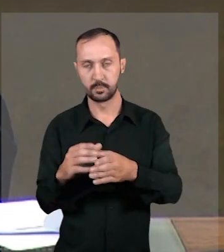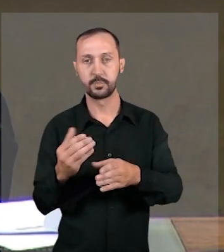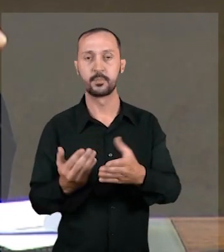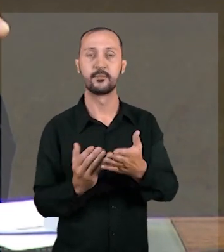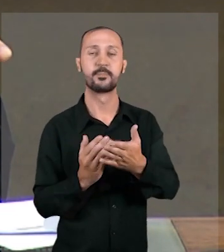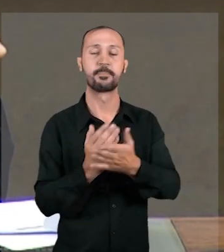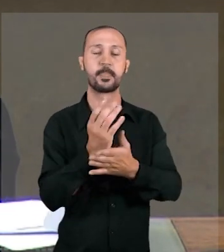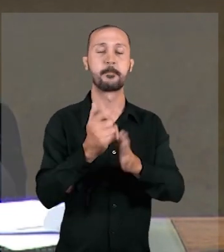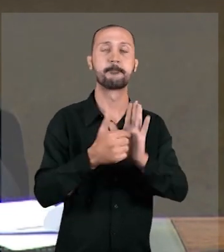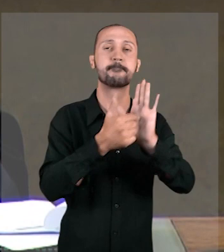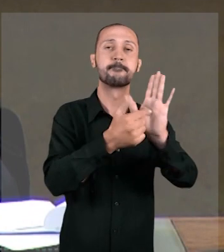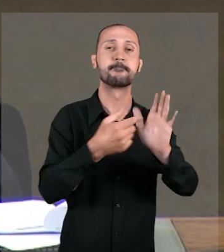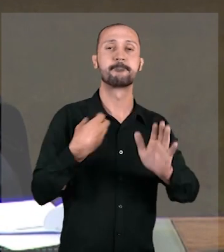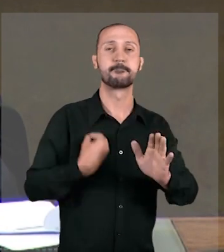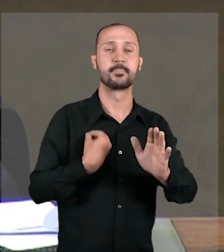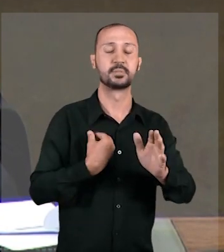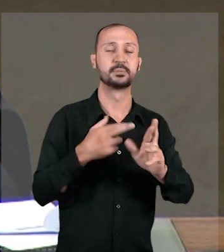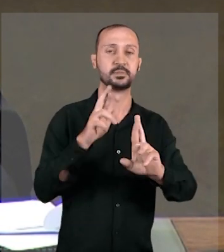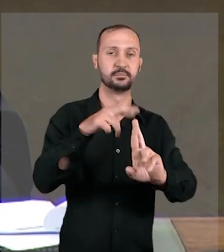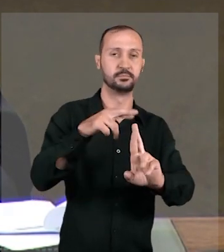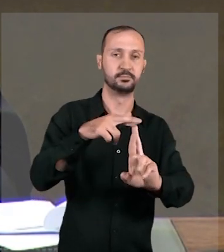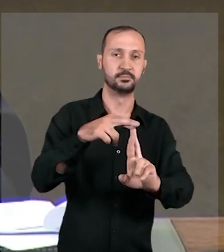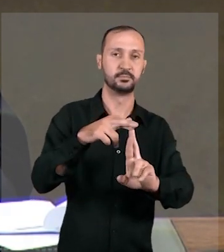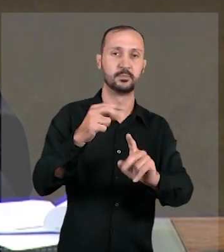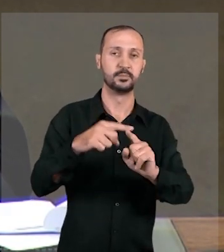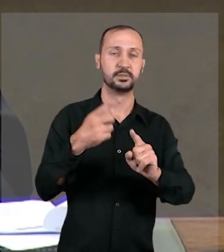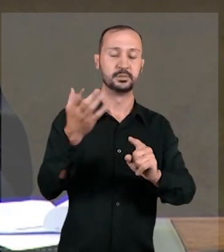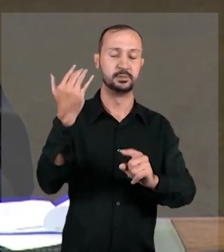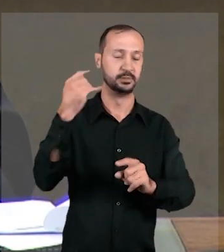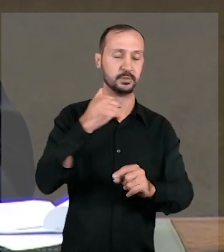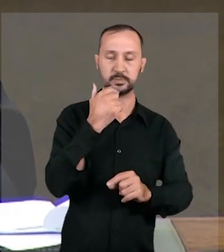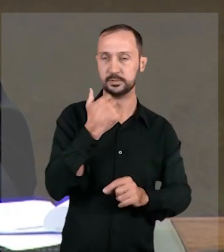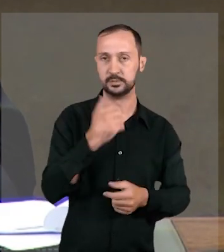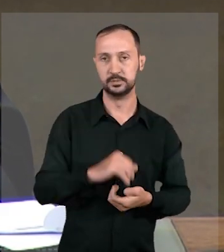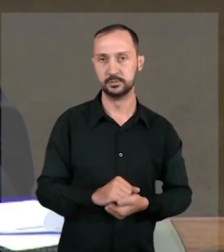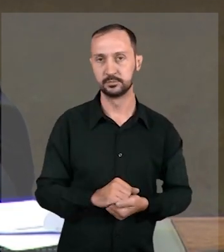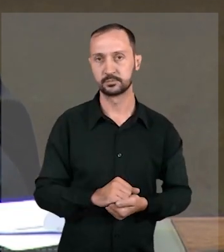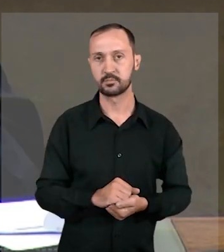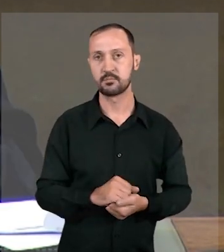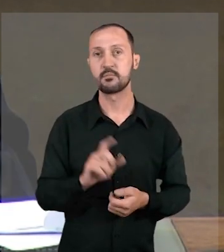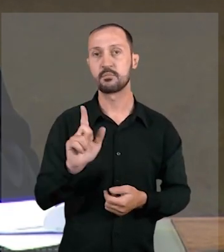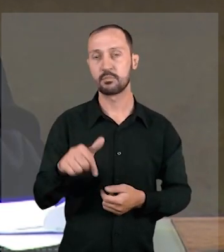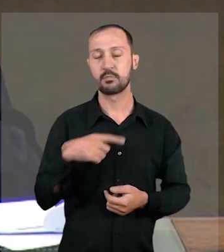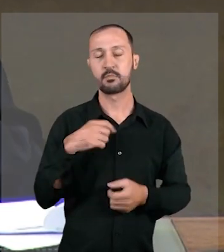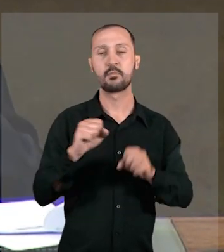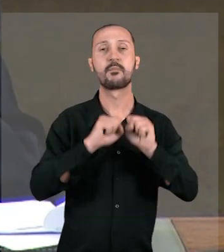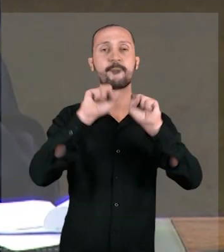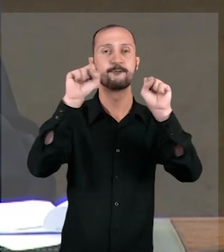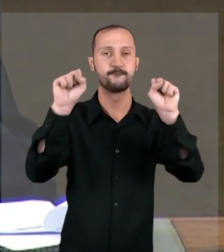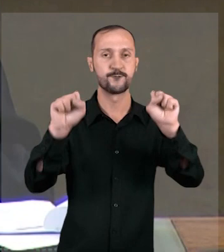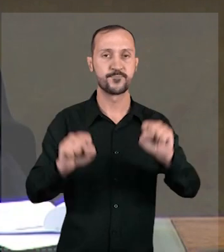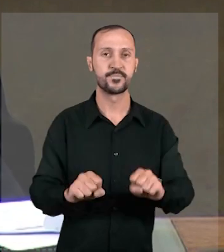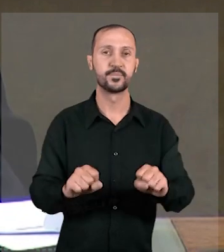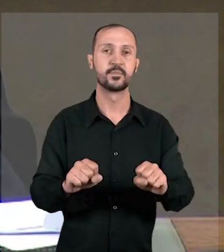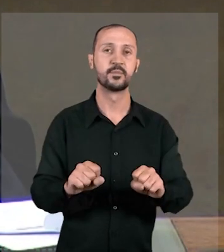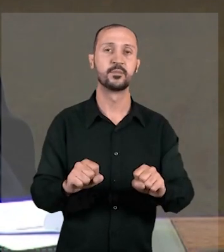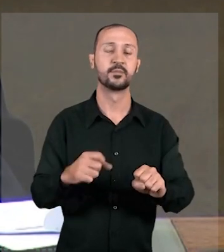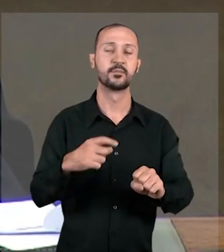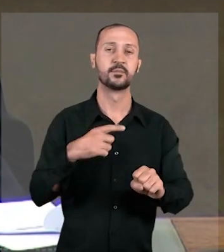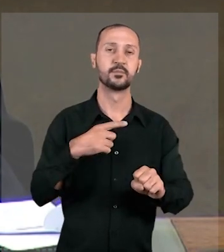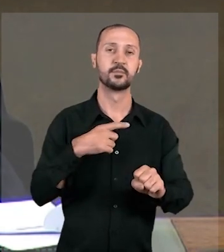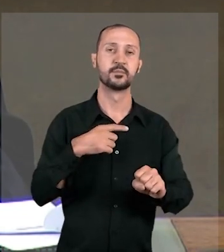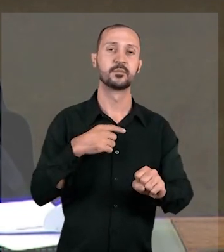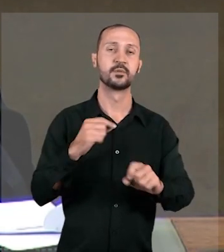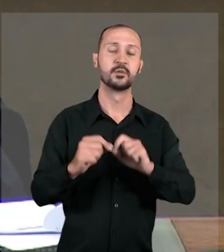sistema majoritário do distrital não ocorreria. E é um sistema que institucionaliza